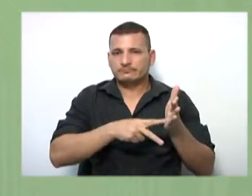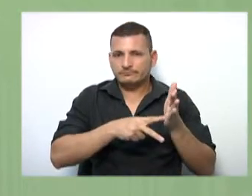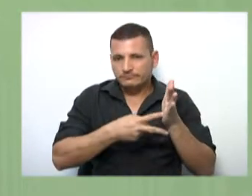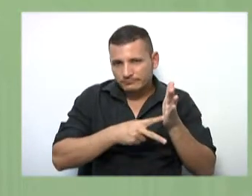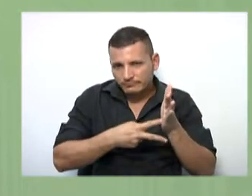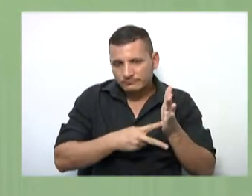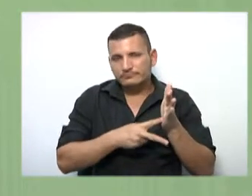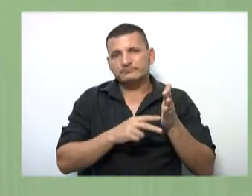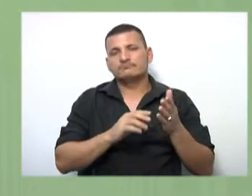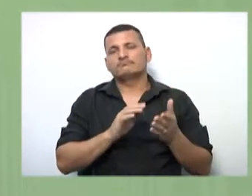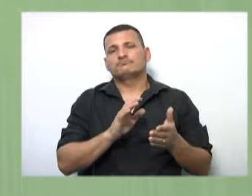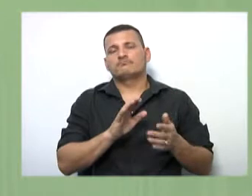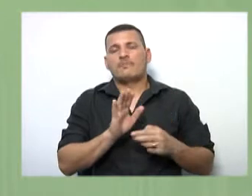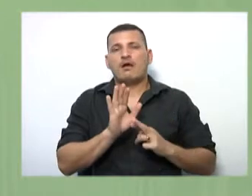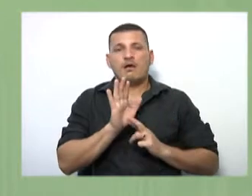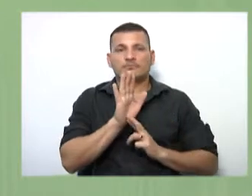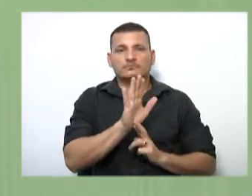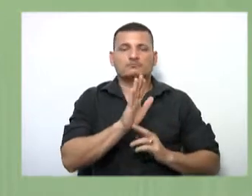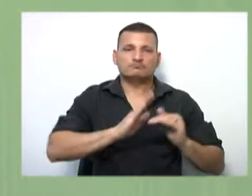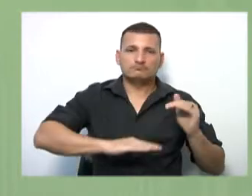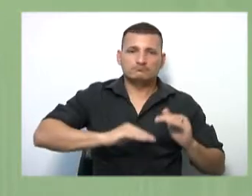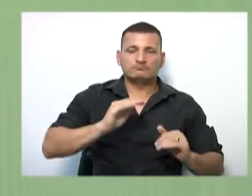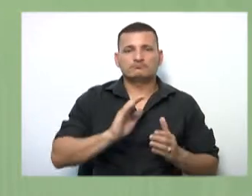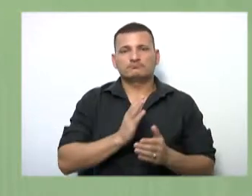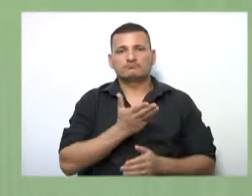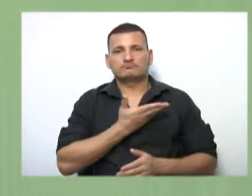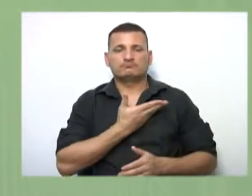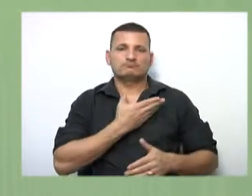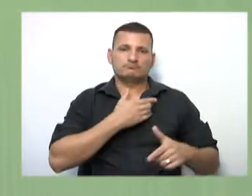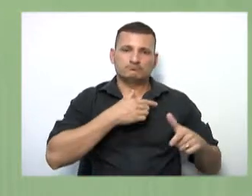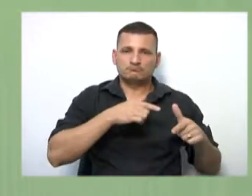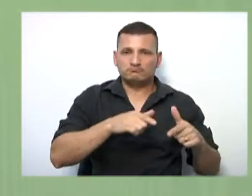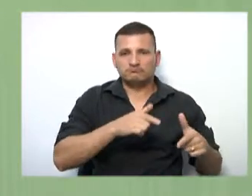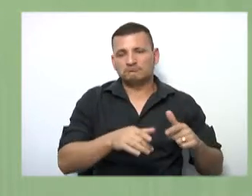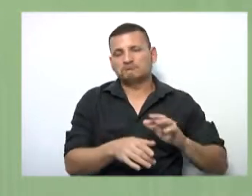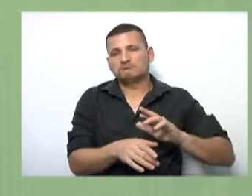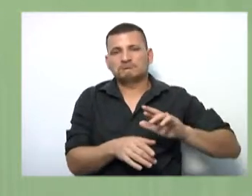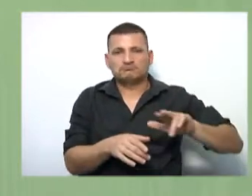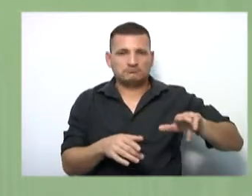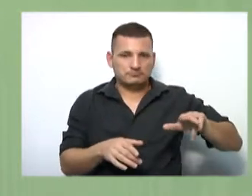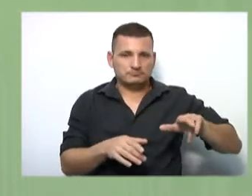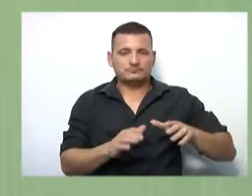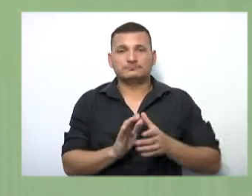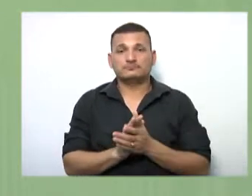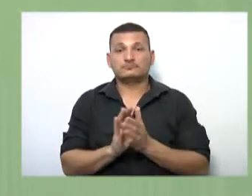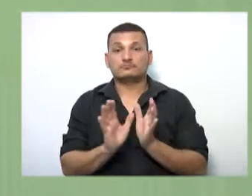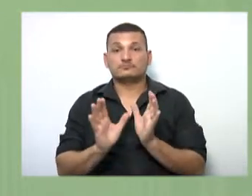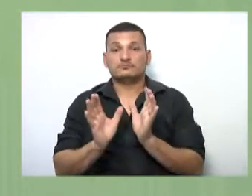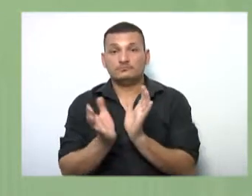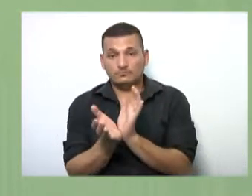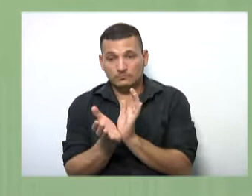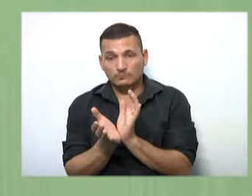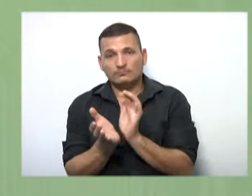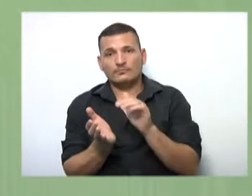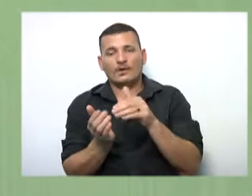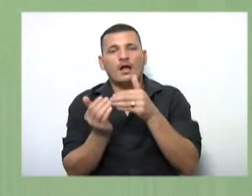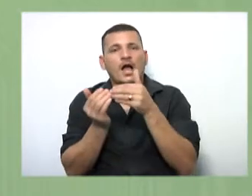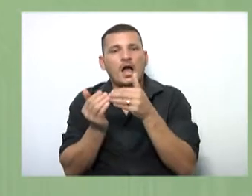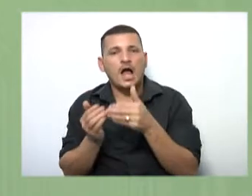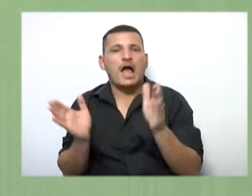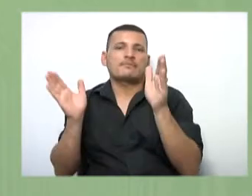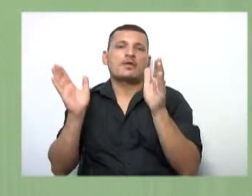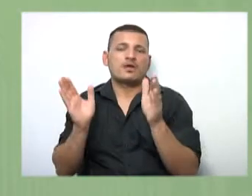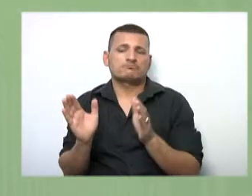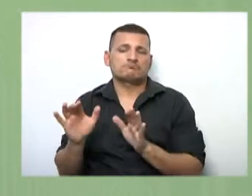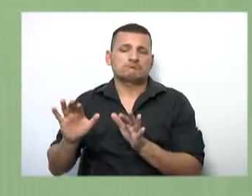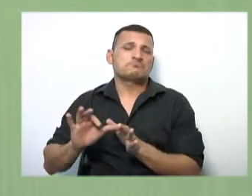representação de profissional, colegas de trabalho e etc. E as abertas são populares, admitem